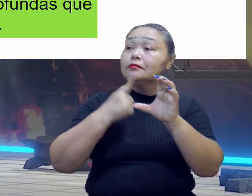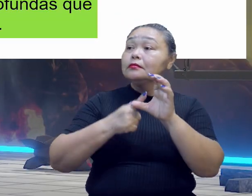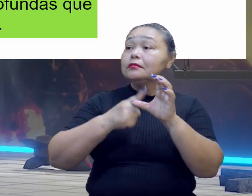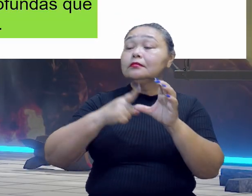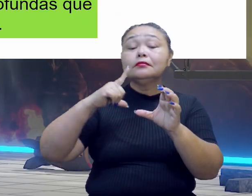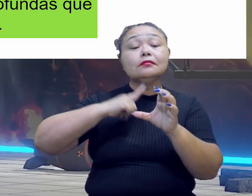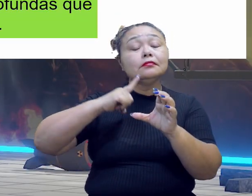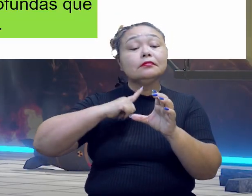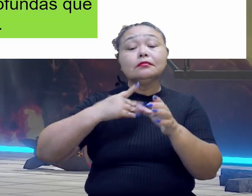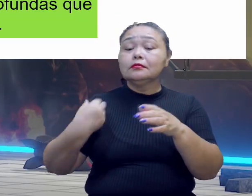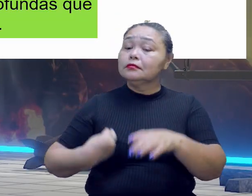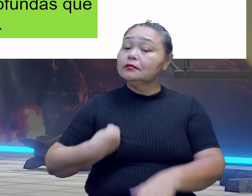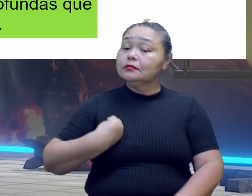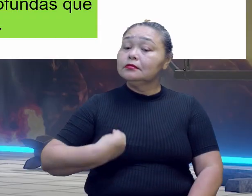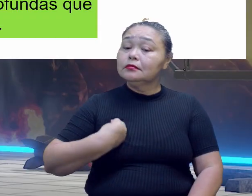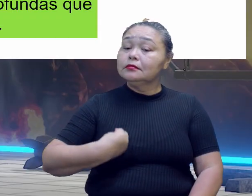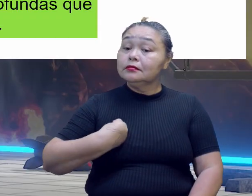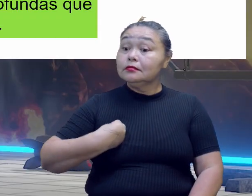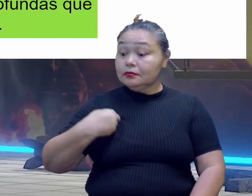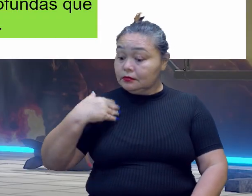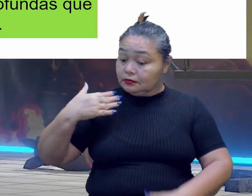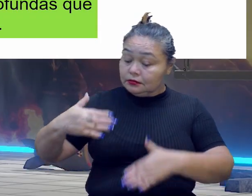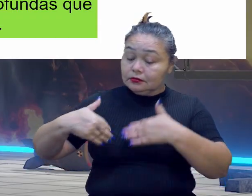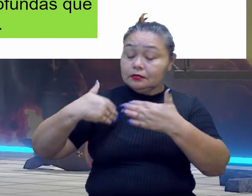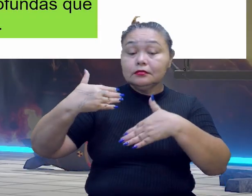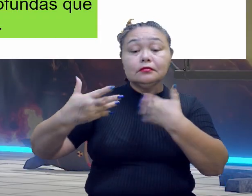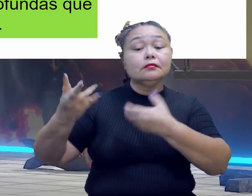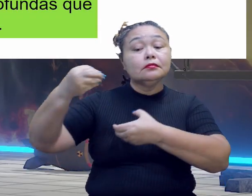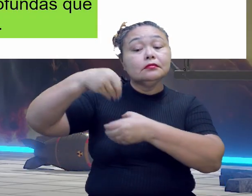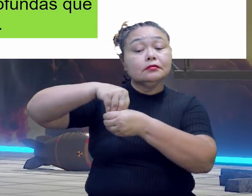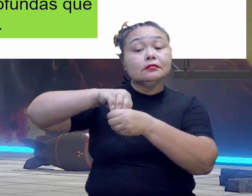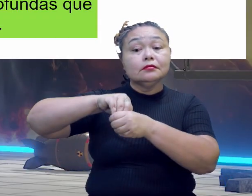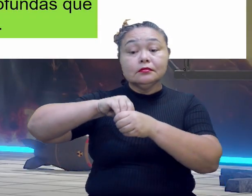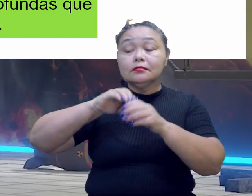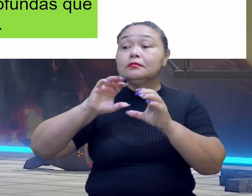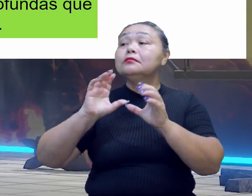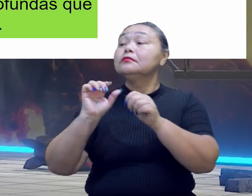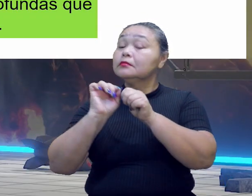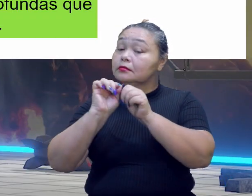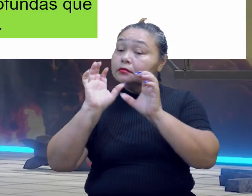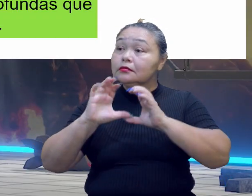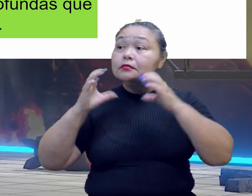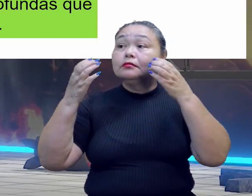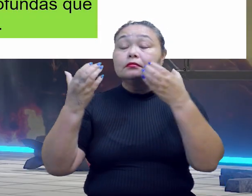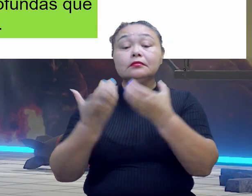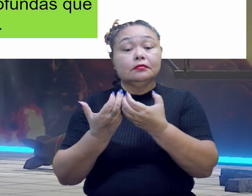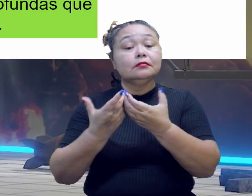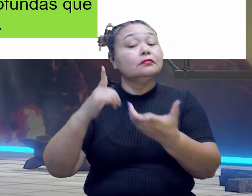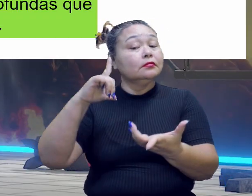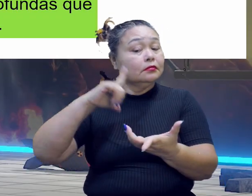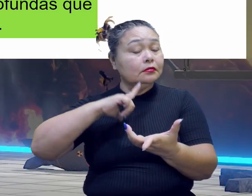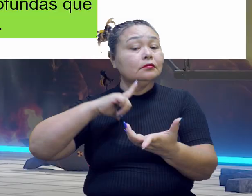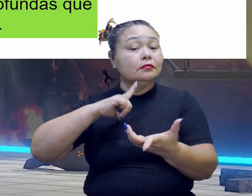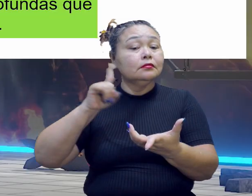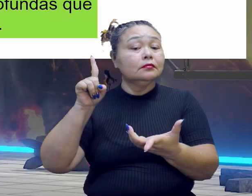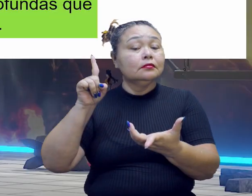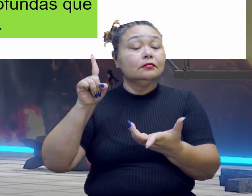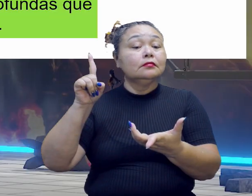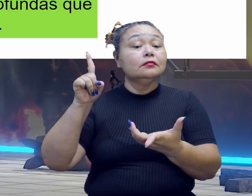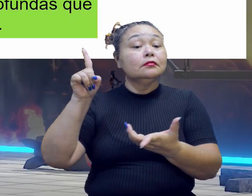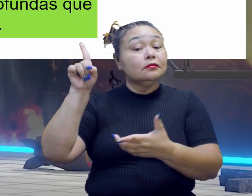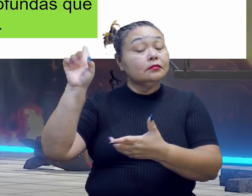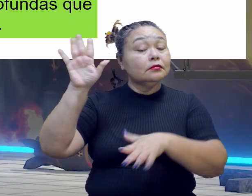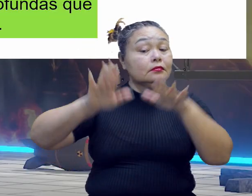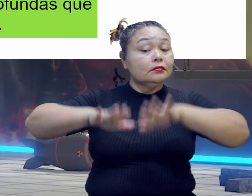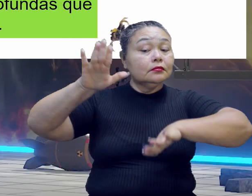ele ainda está muito presente, ele ainda está muito crescente dentro dessas comunidades. Há uma influência muito grande. Por